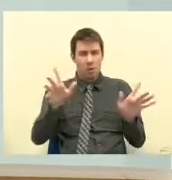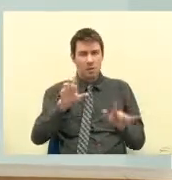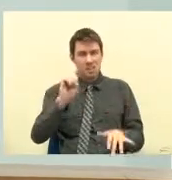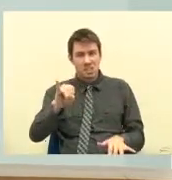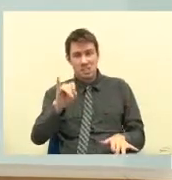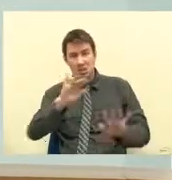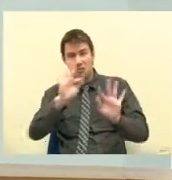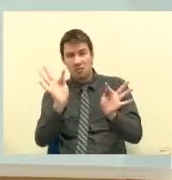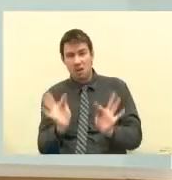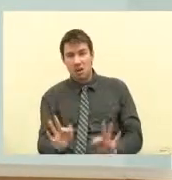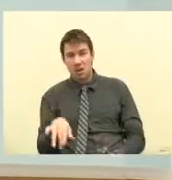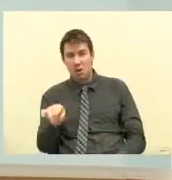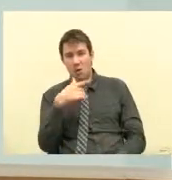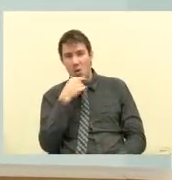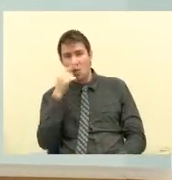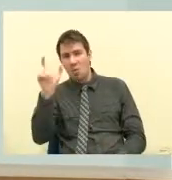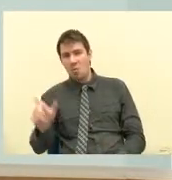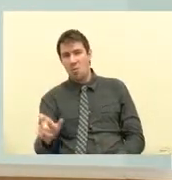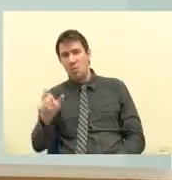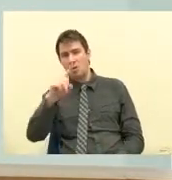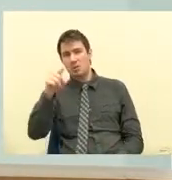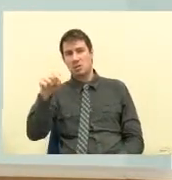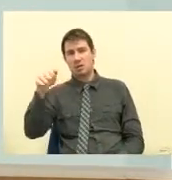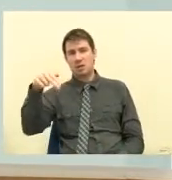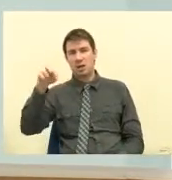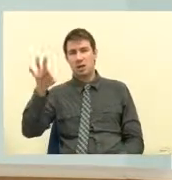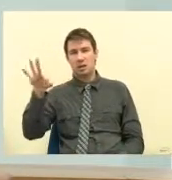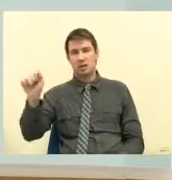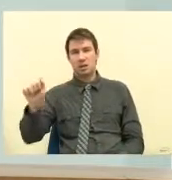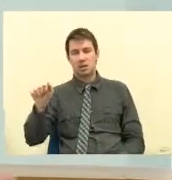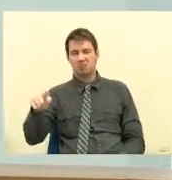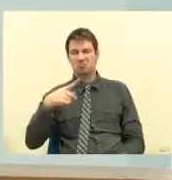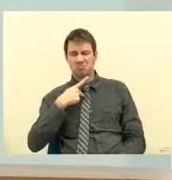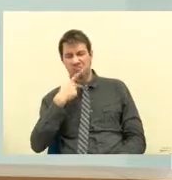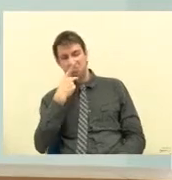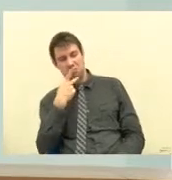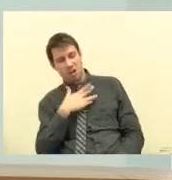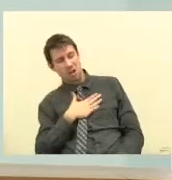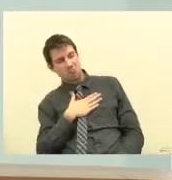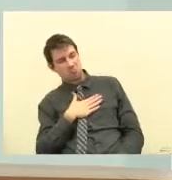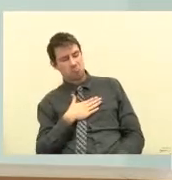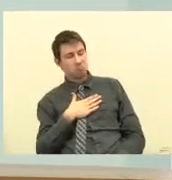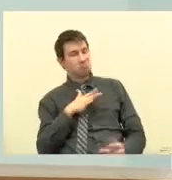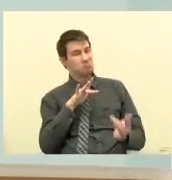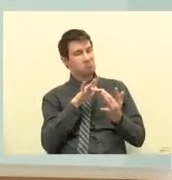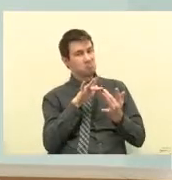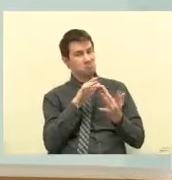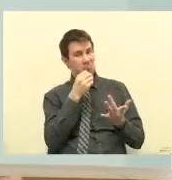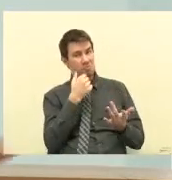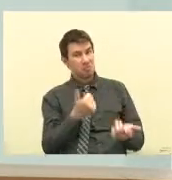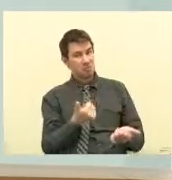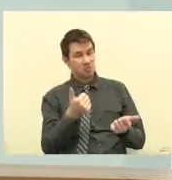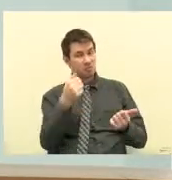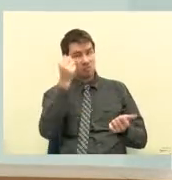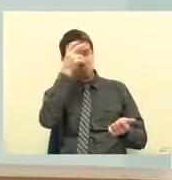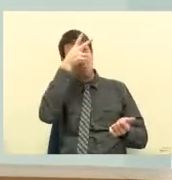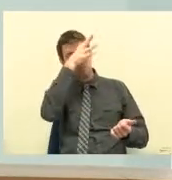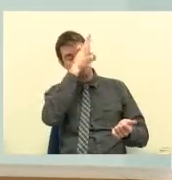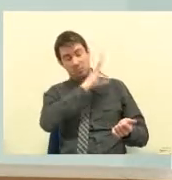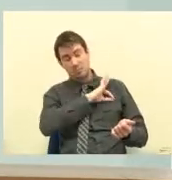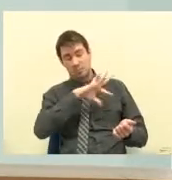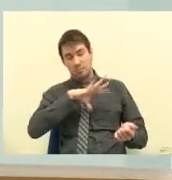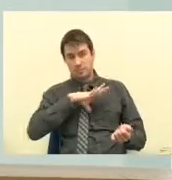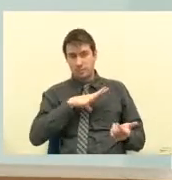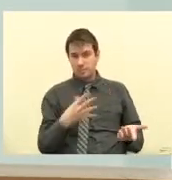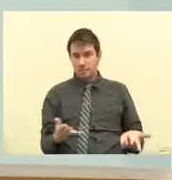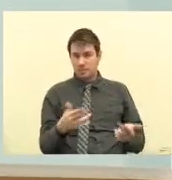Zaneta, ou o que o Zaneta anda fazendo no município para agradar tanto o prefeito municipal.